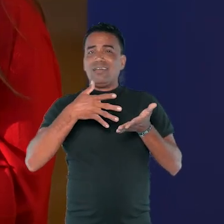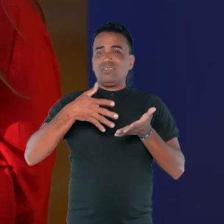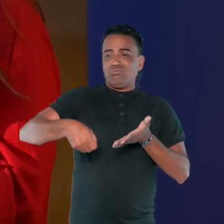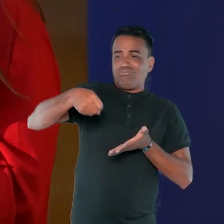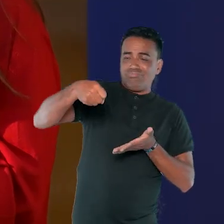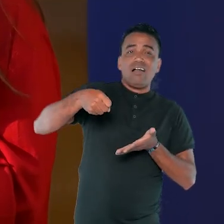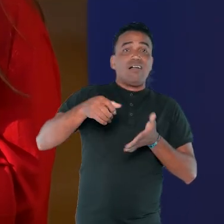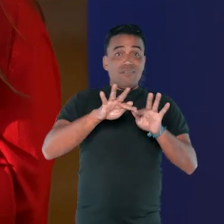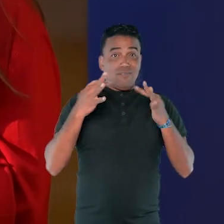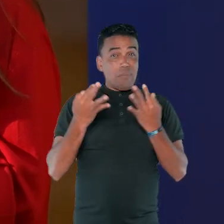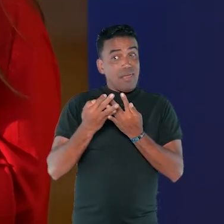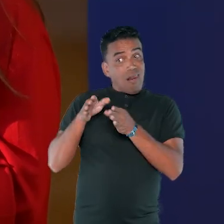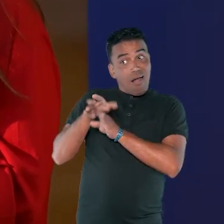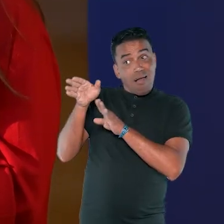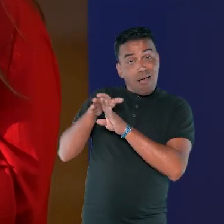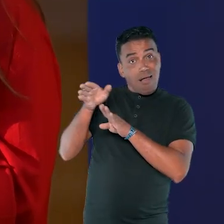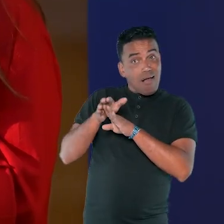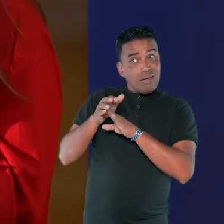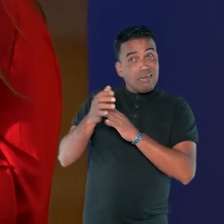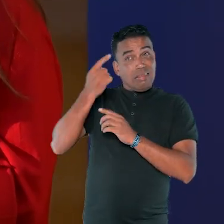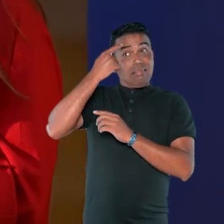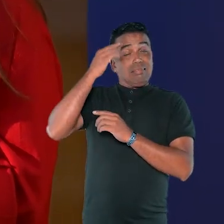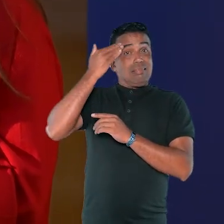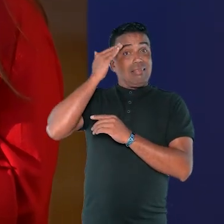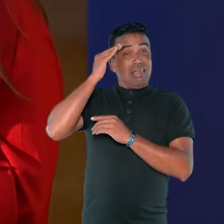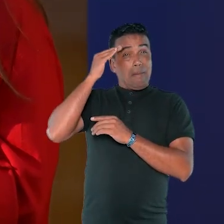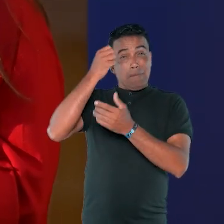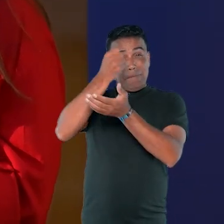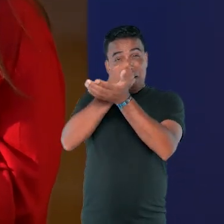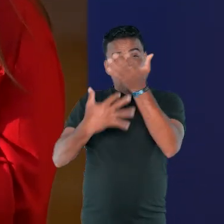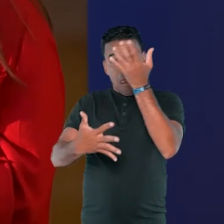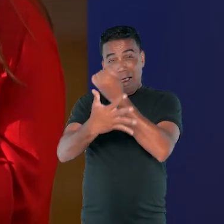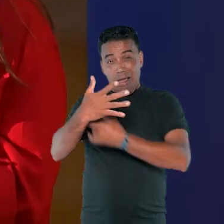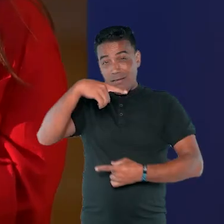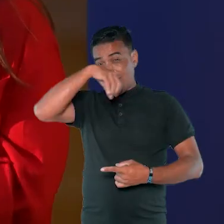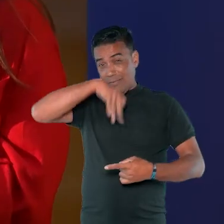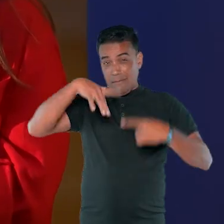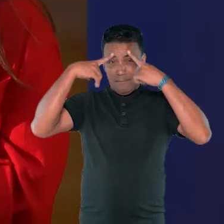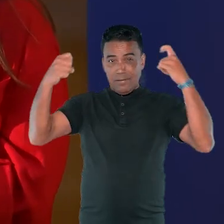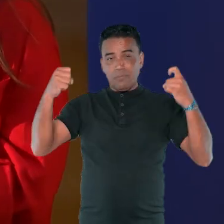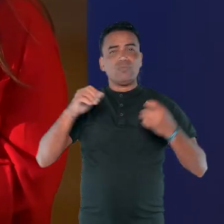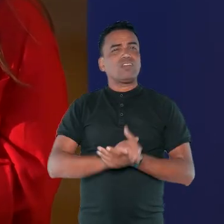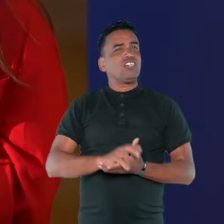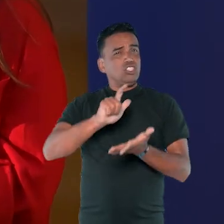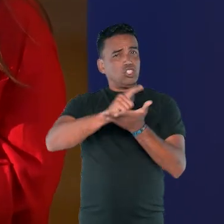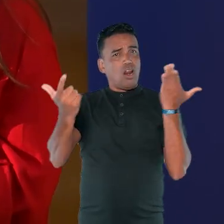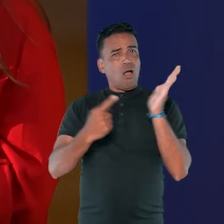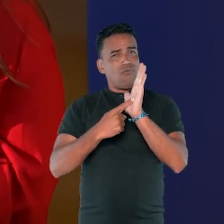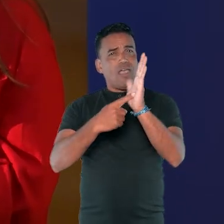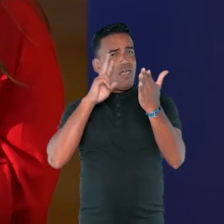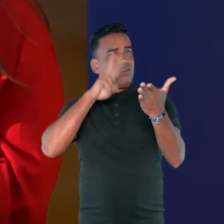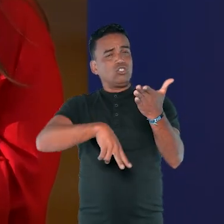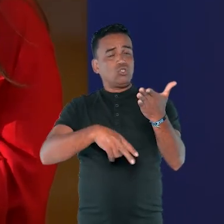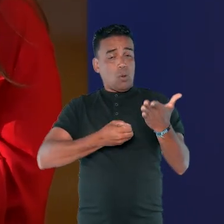família a prevenir mal-entendidos sangrentos. Daí, já vejo as manchetes. O